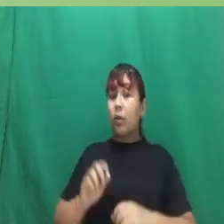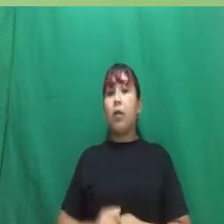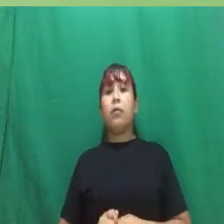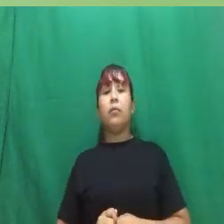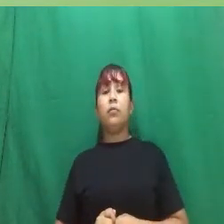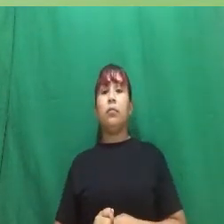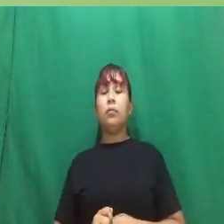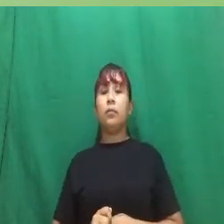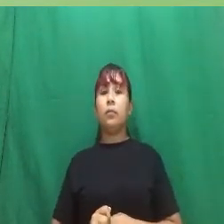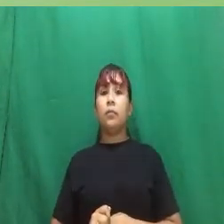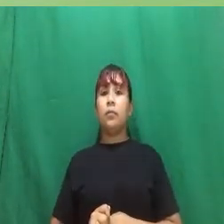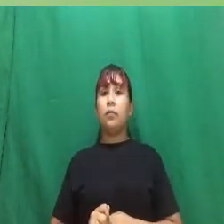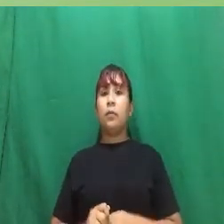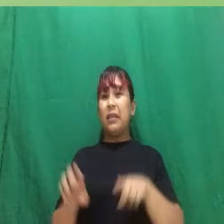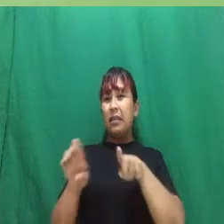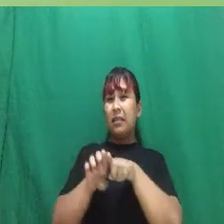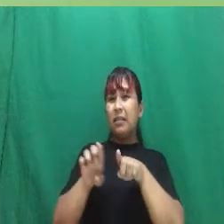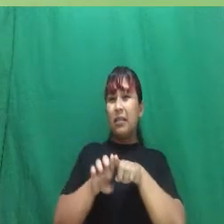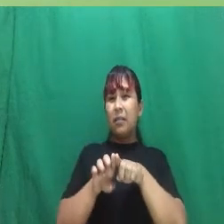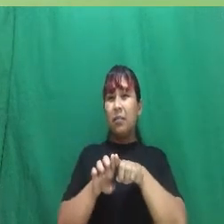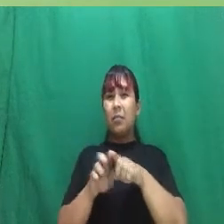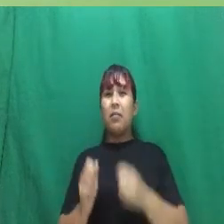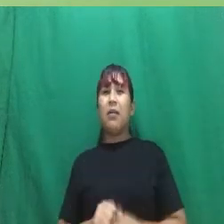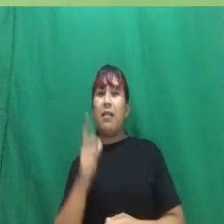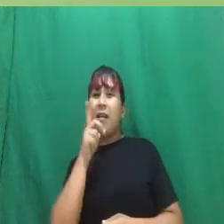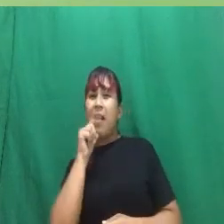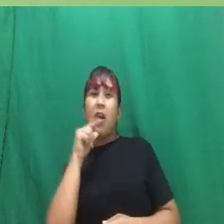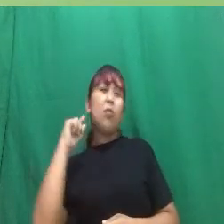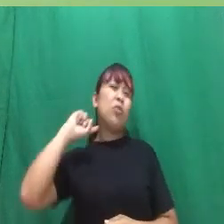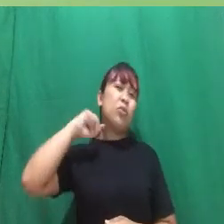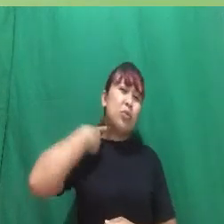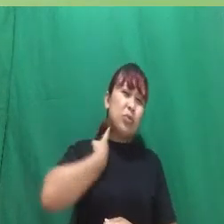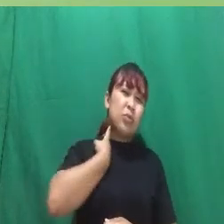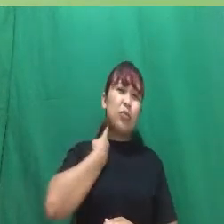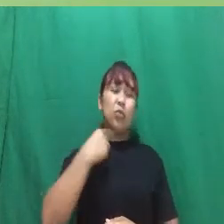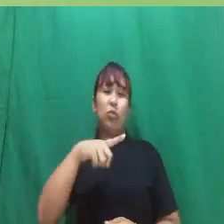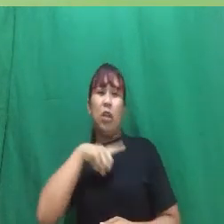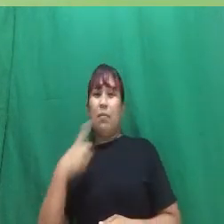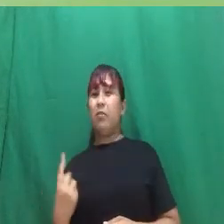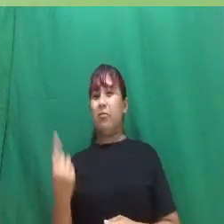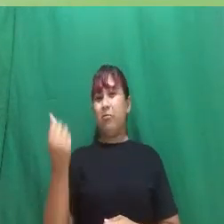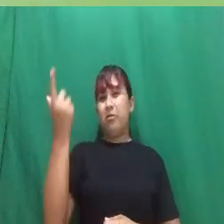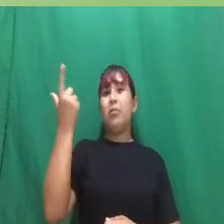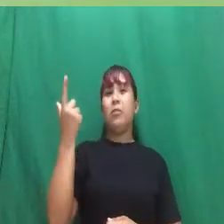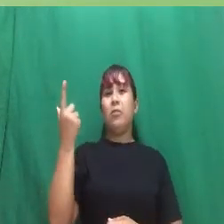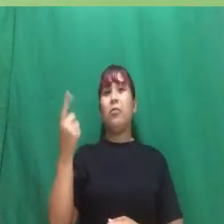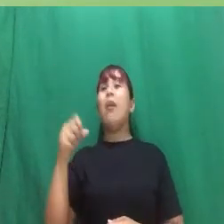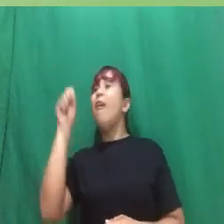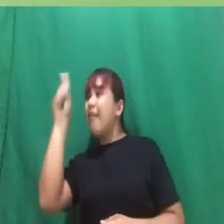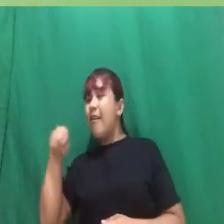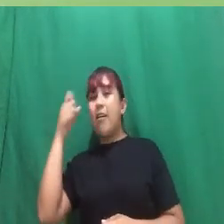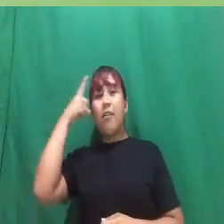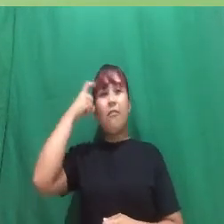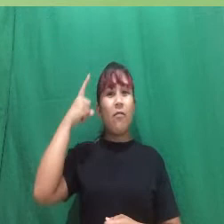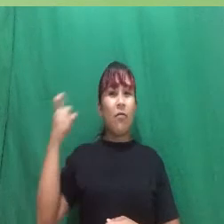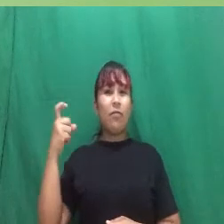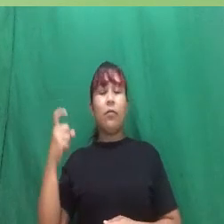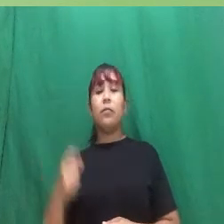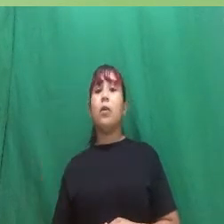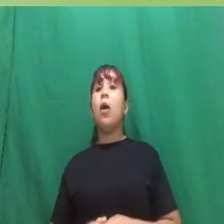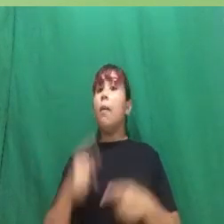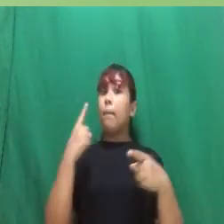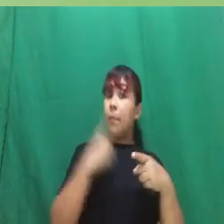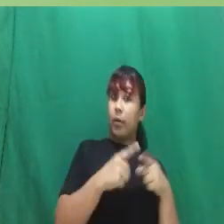negro, né? Aí onde a gente coloca o racismo estrutural, institucional que